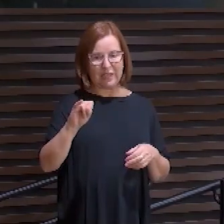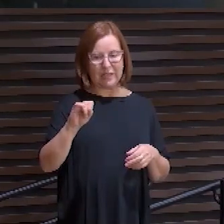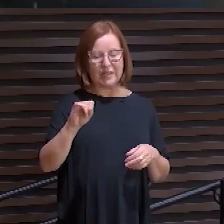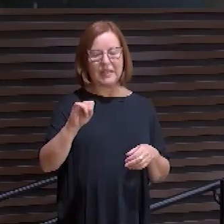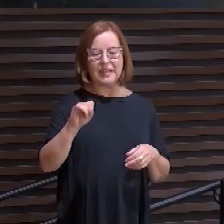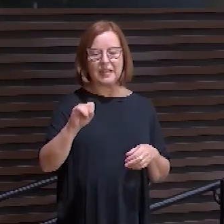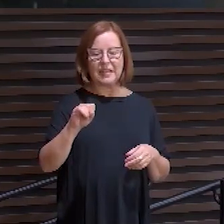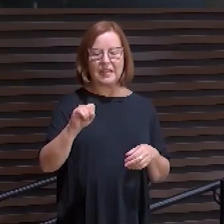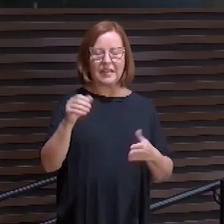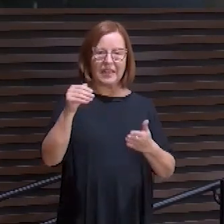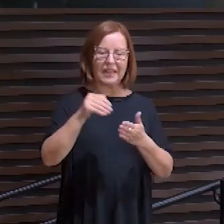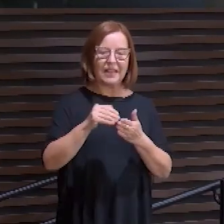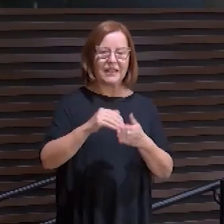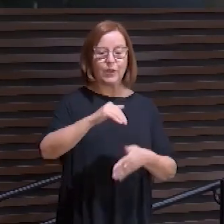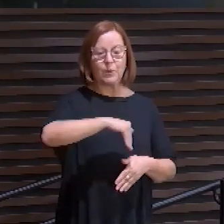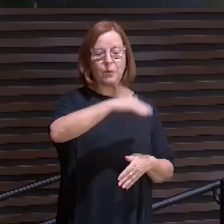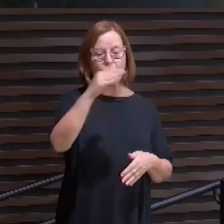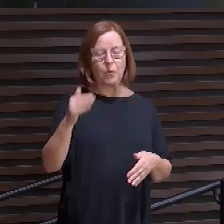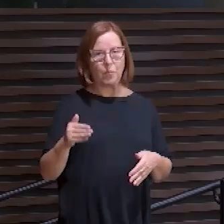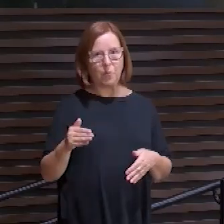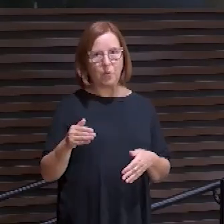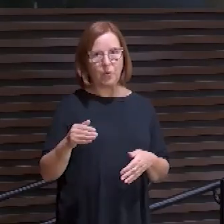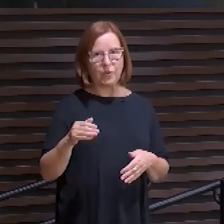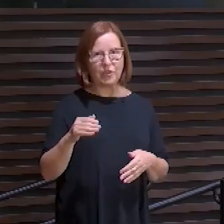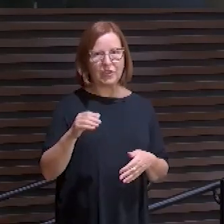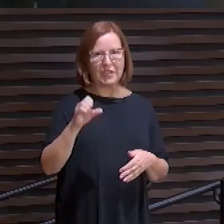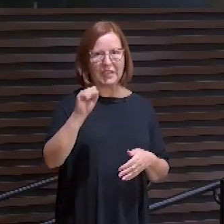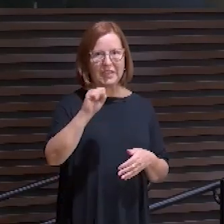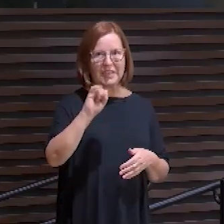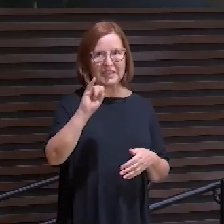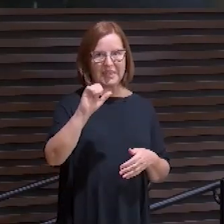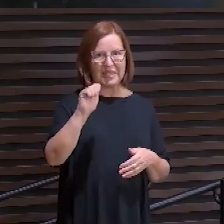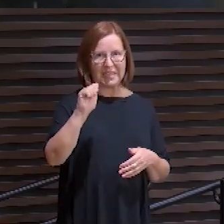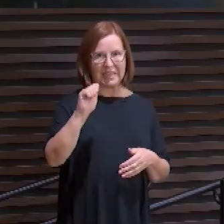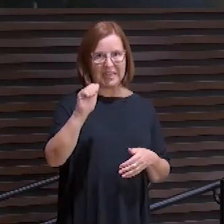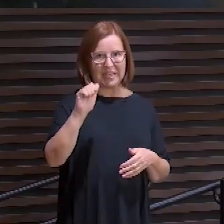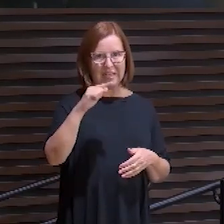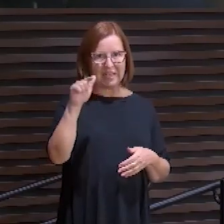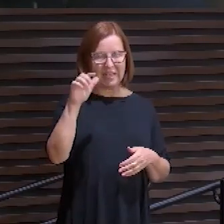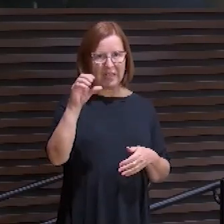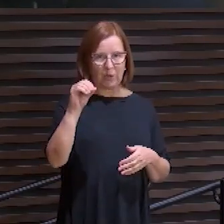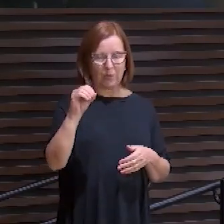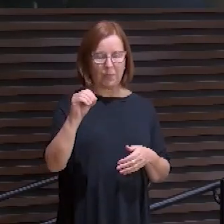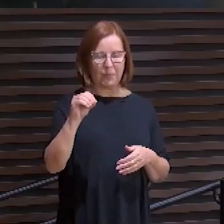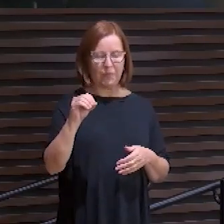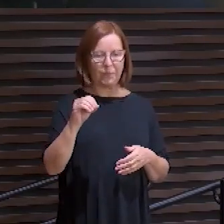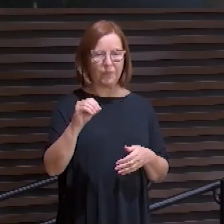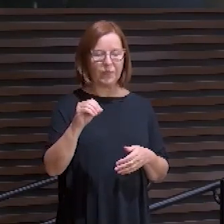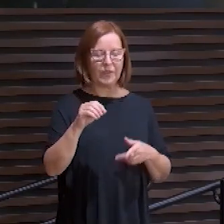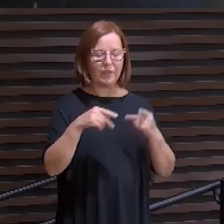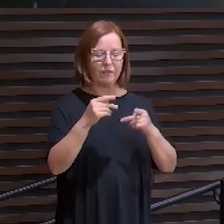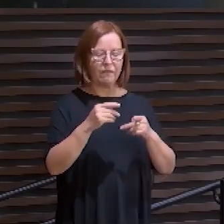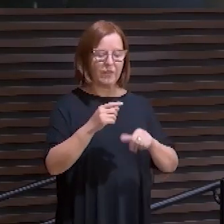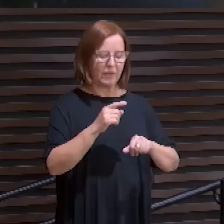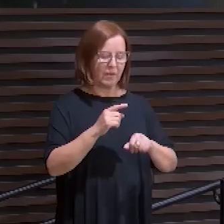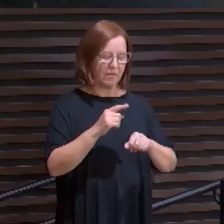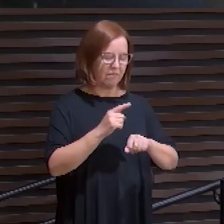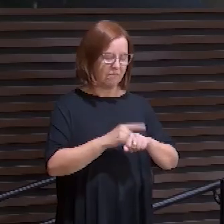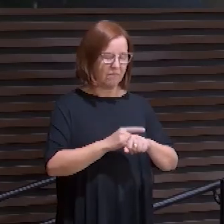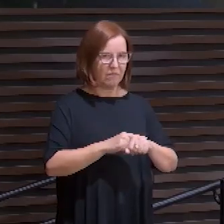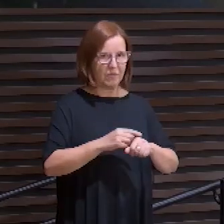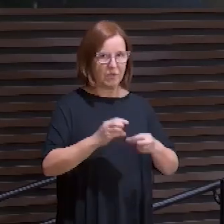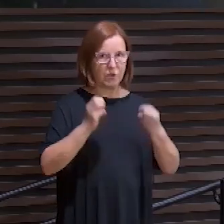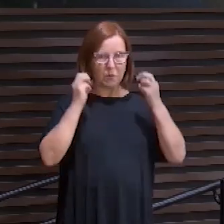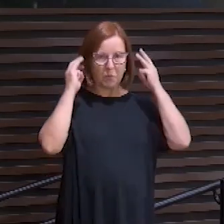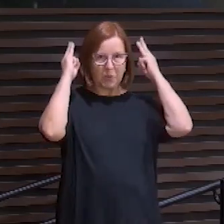Ele abrange o período de Moisés, quando a arca foi construída,